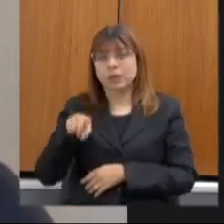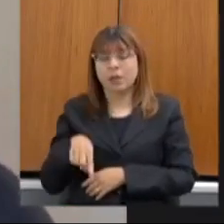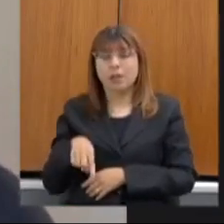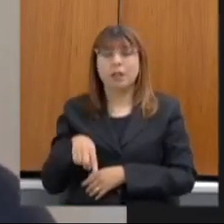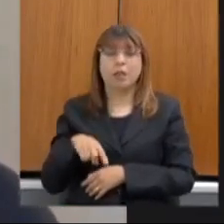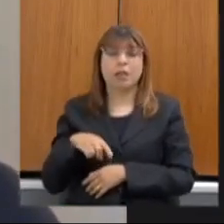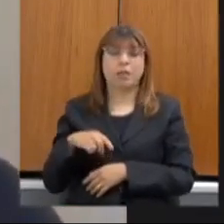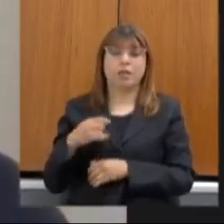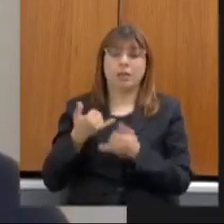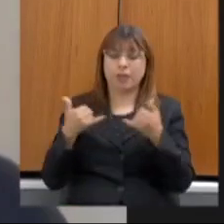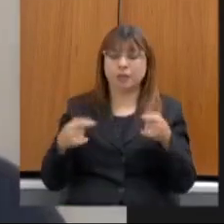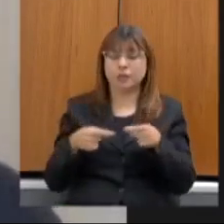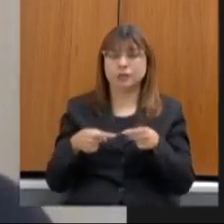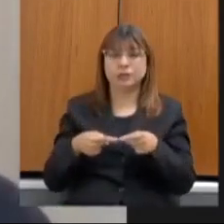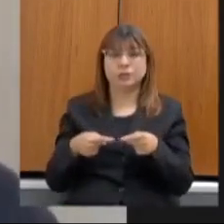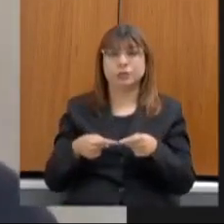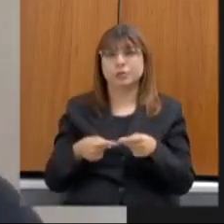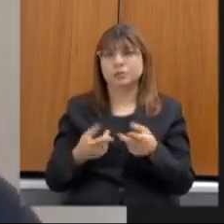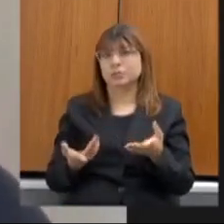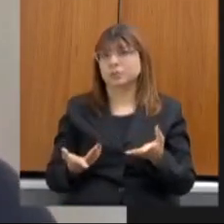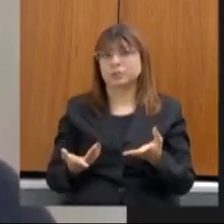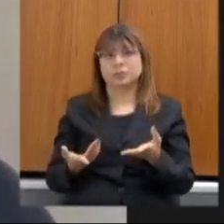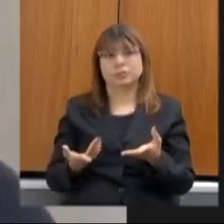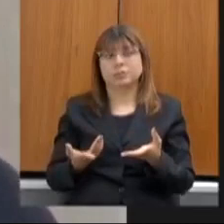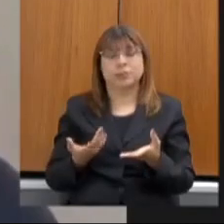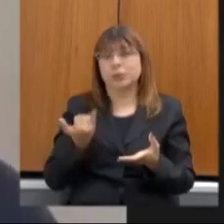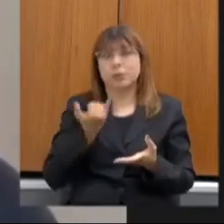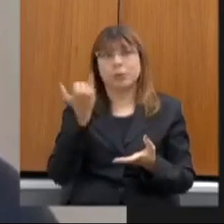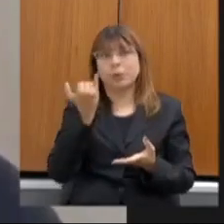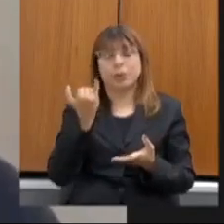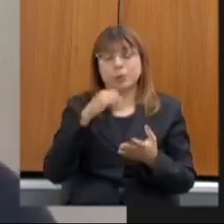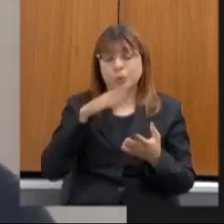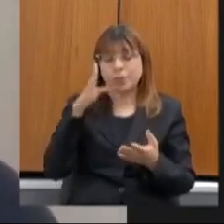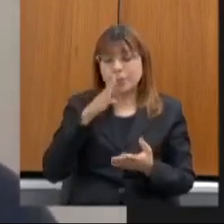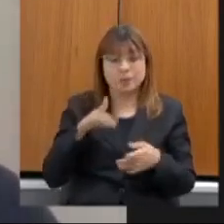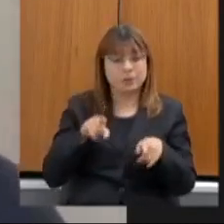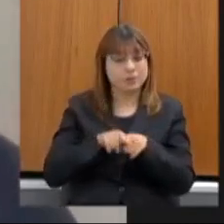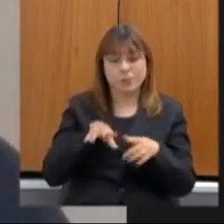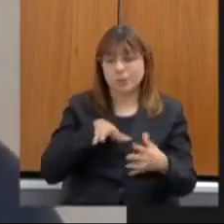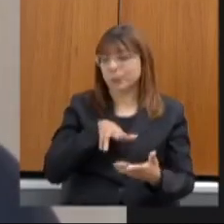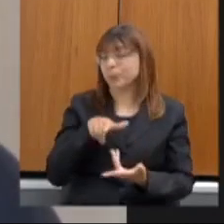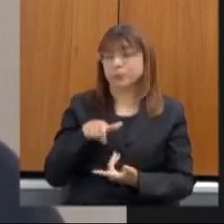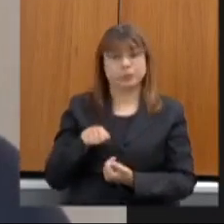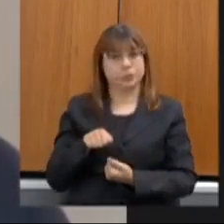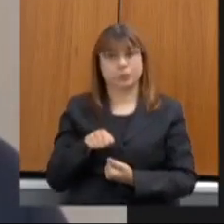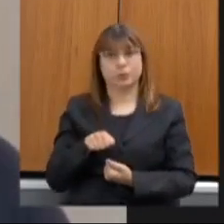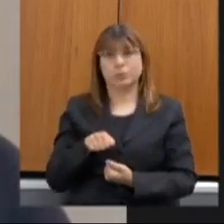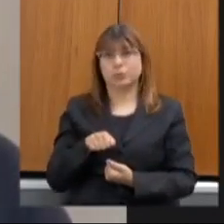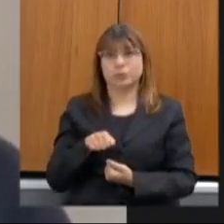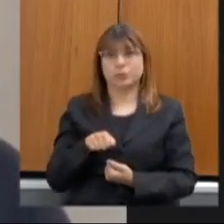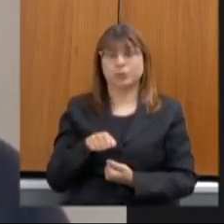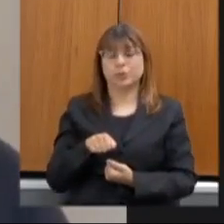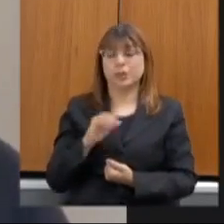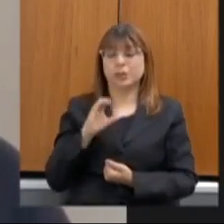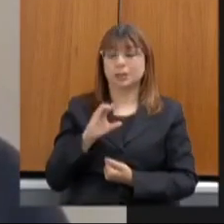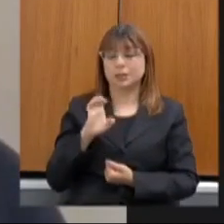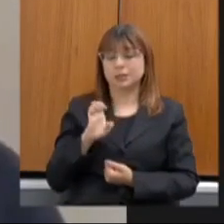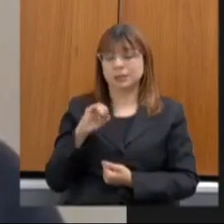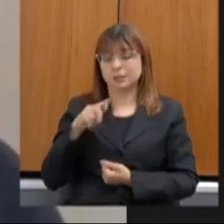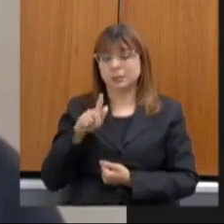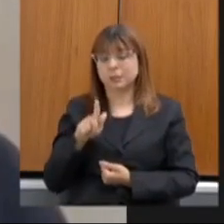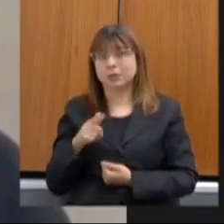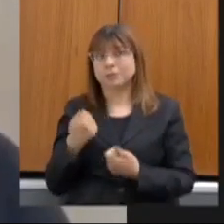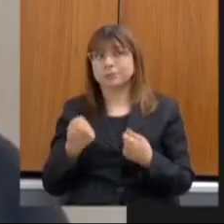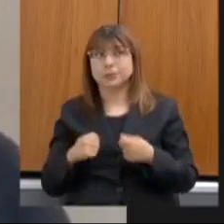que já não é atende à necessidade do Brasil e do mundo em lugar nenhum do mundo aí a ser liga ela